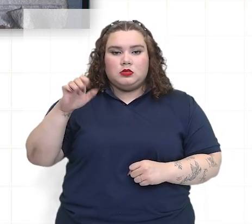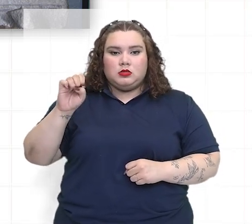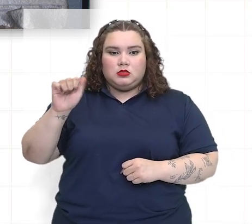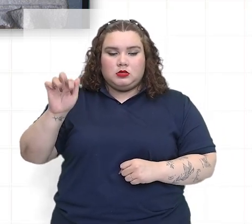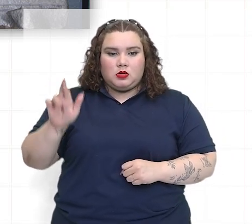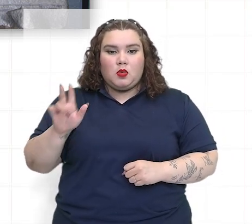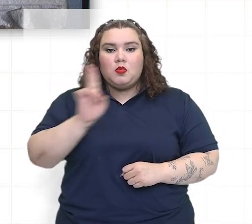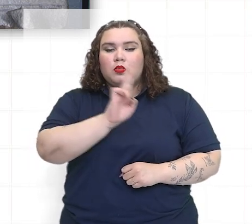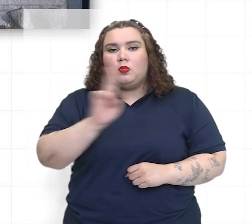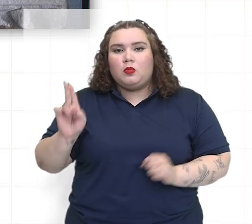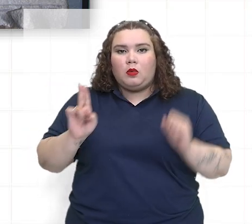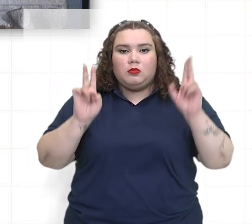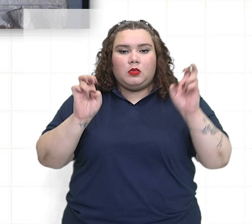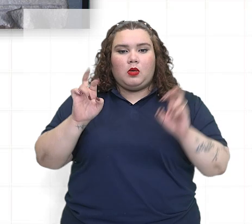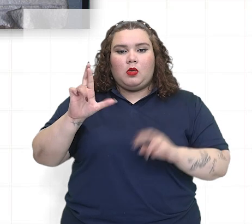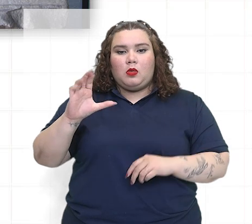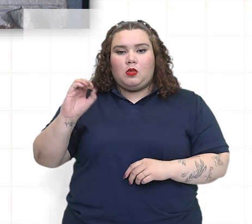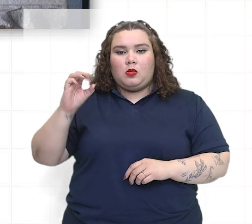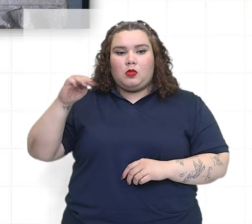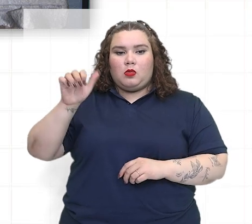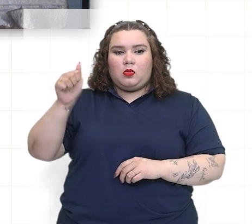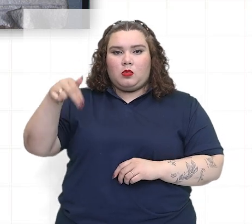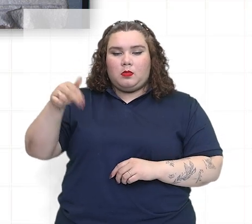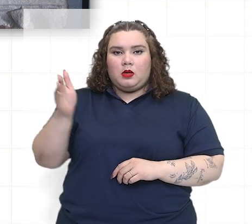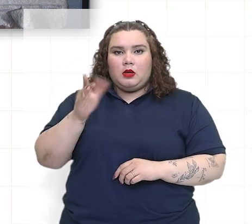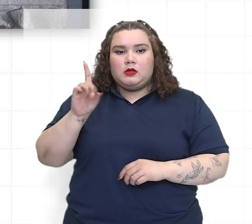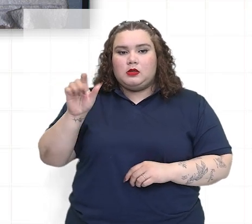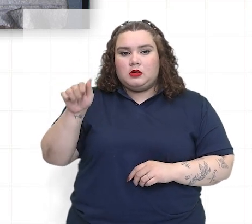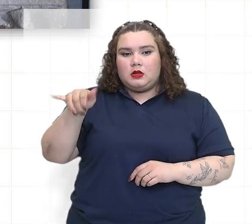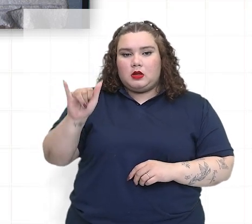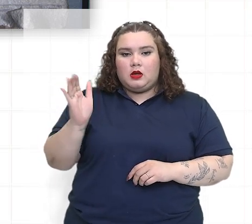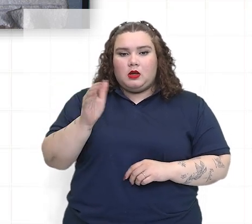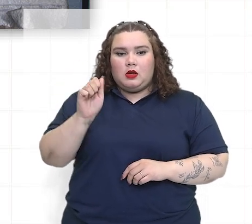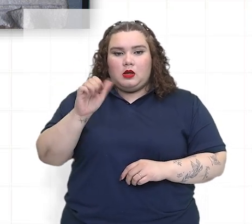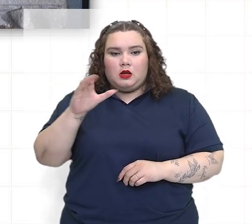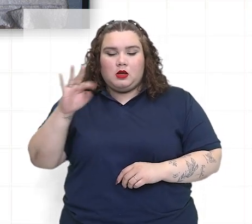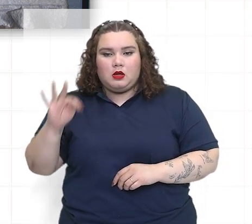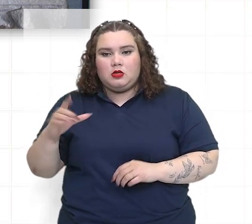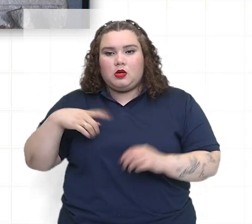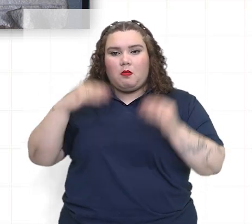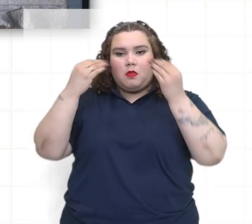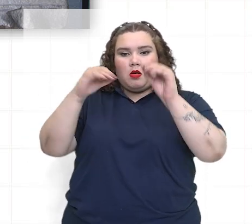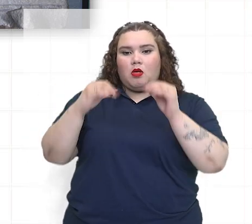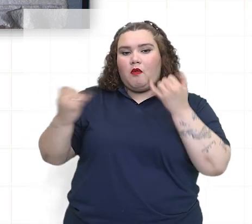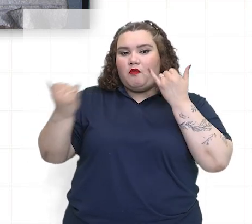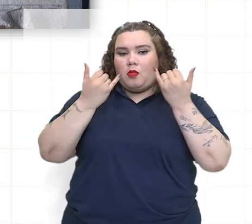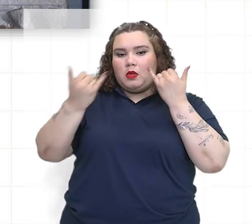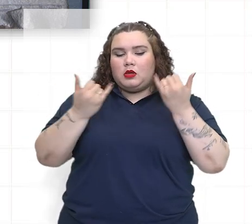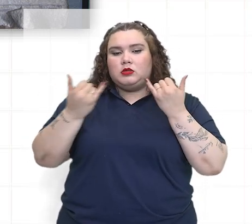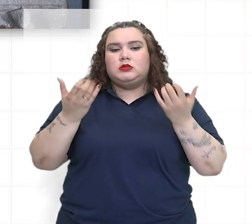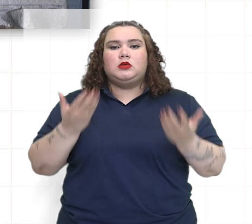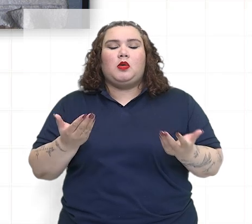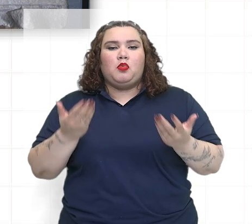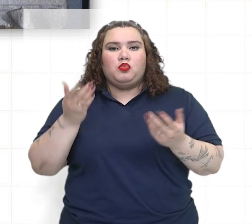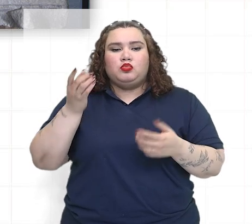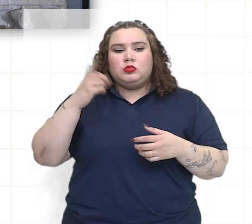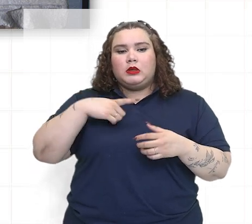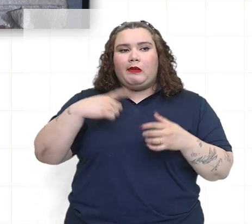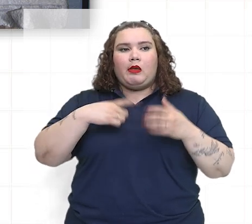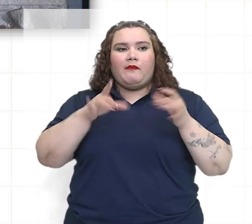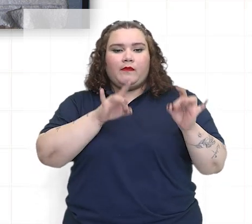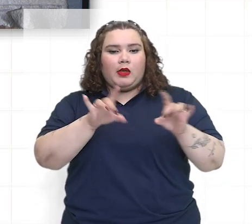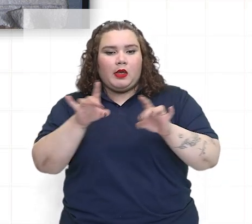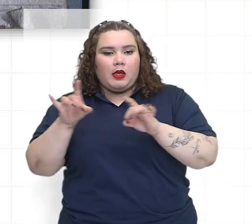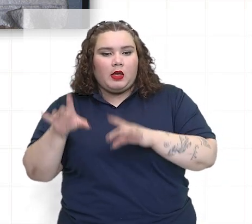de Roman Day Act, e compartilhavam minutos diários de notícias, negócios públicos